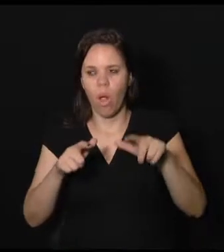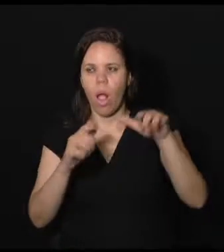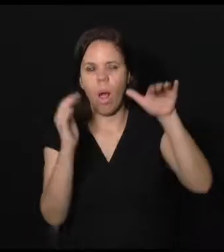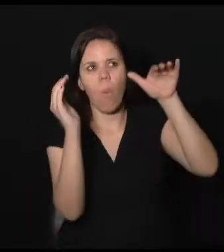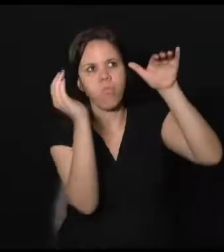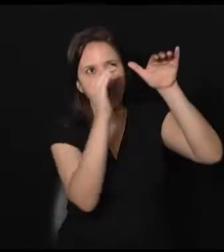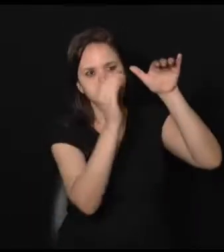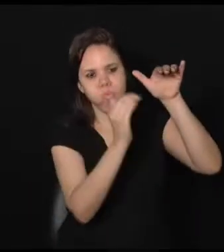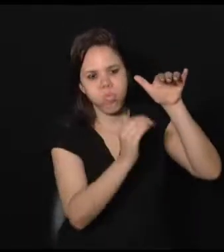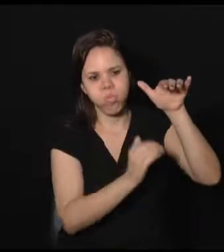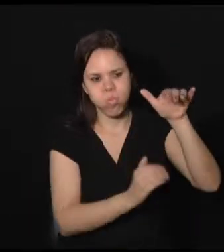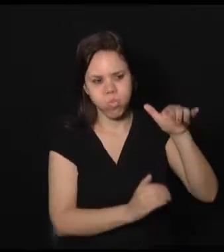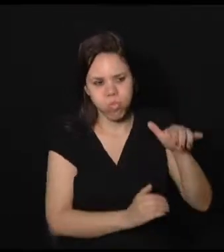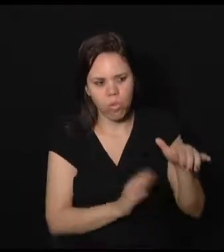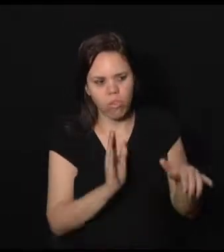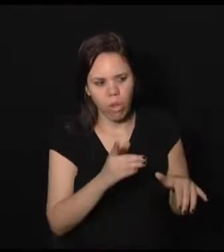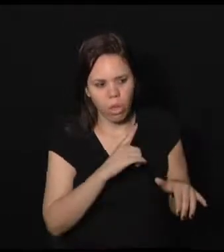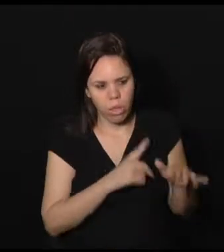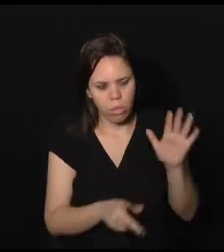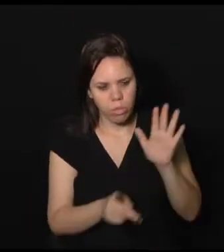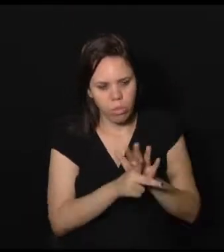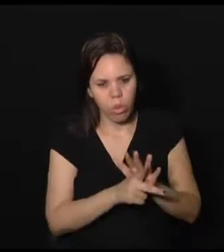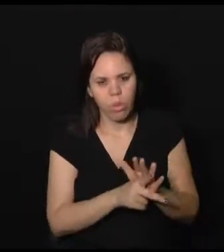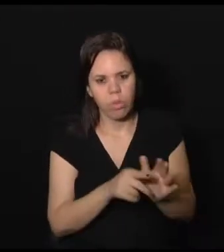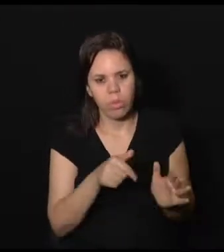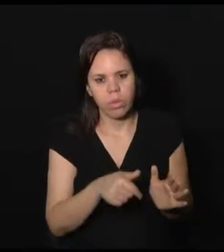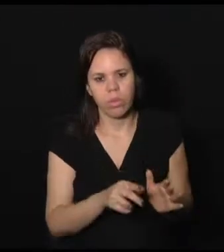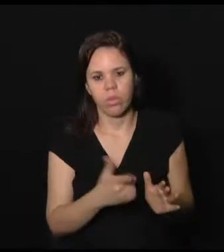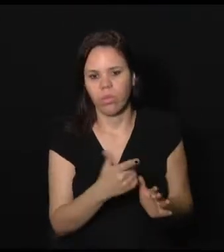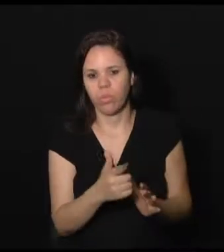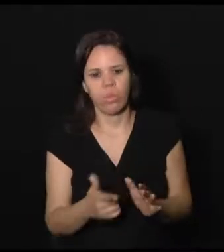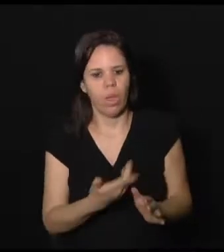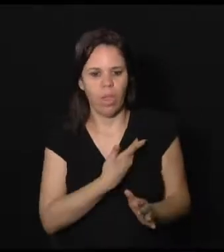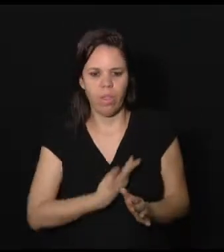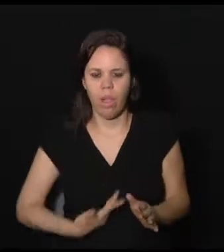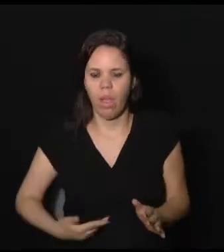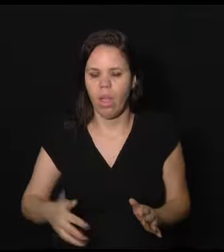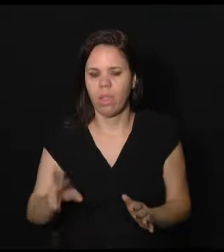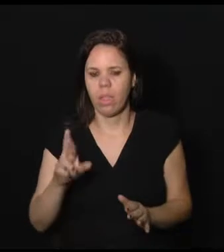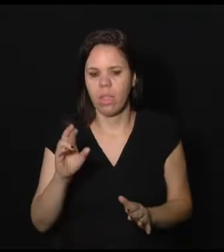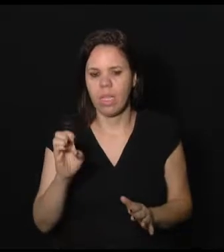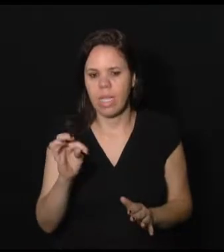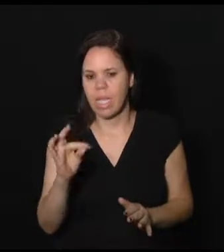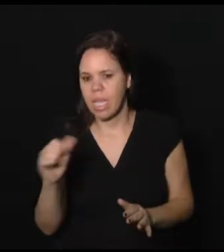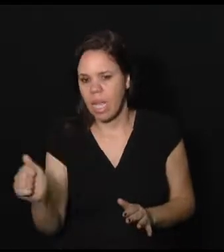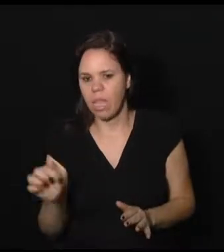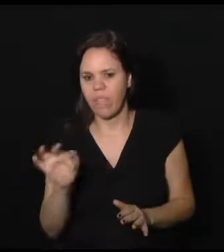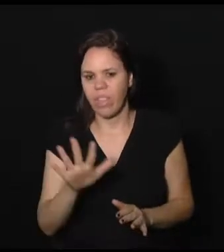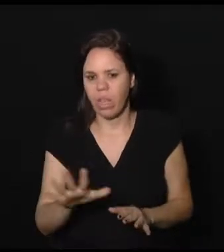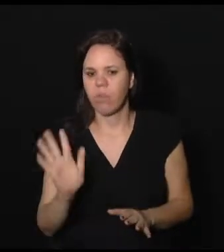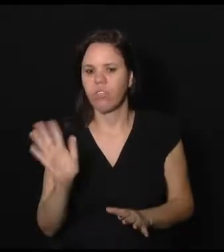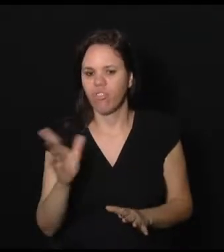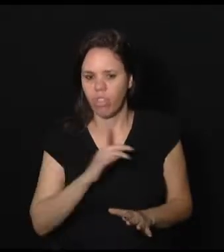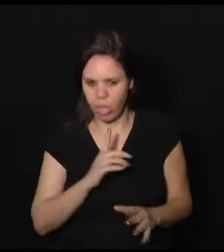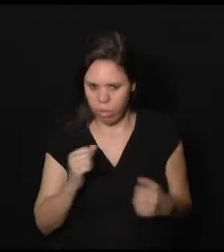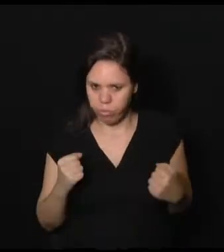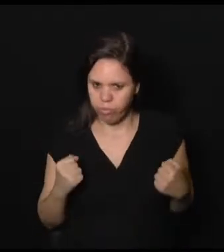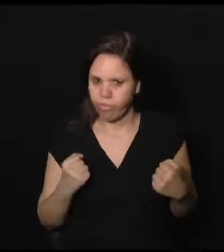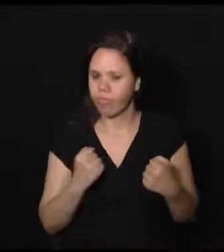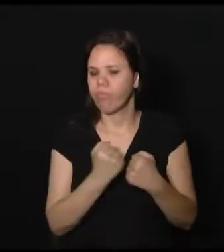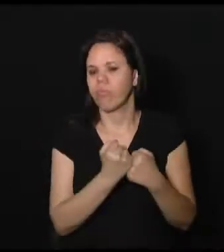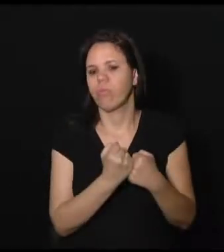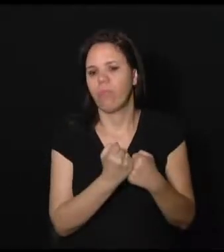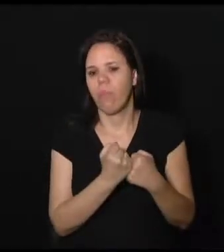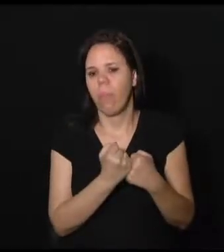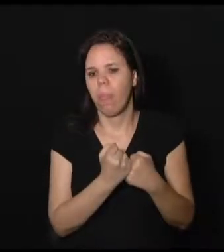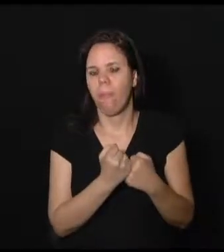são unidades ali em que há a presença do Estado ou da Receita Federal para liberação de mercadoria, mas servem de apoio para o